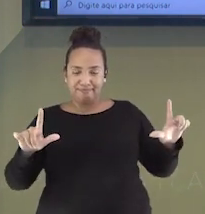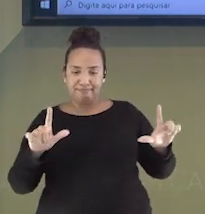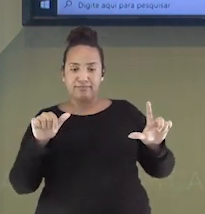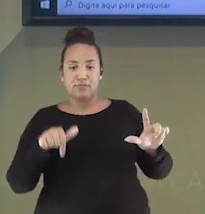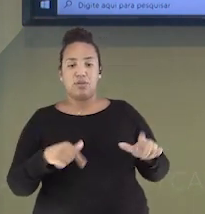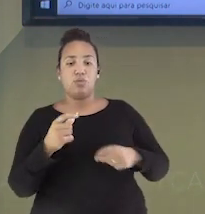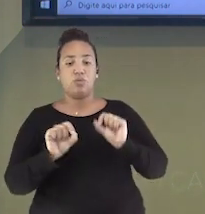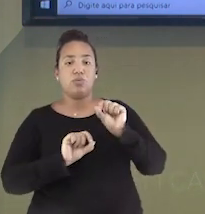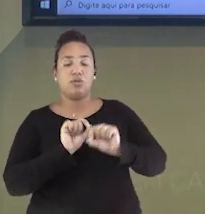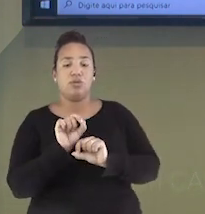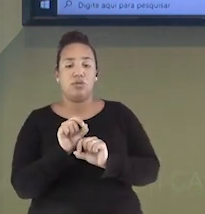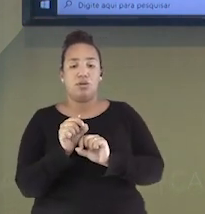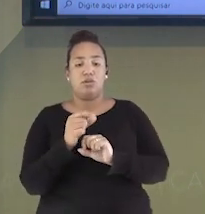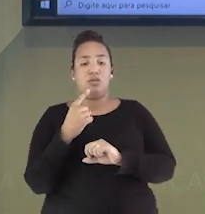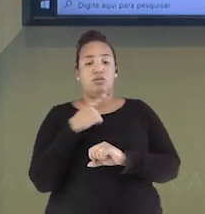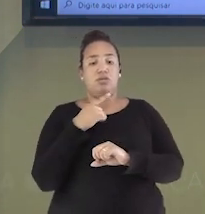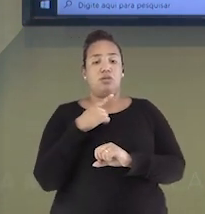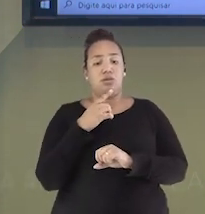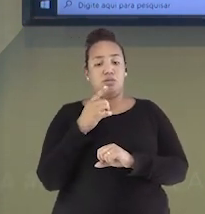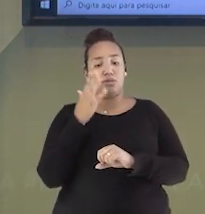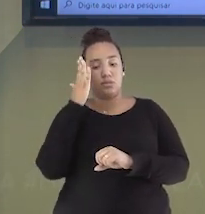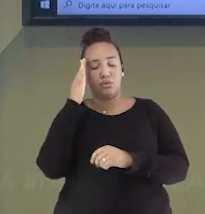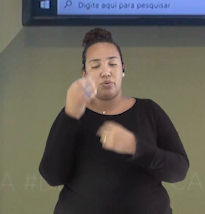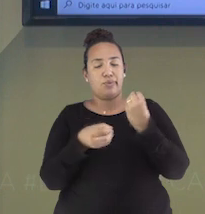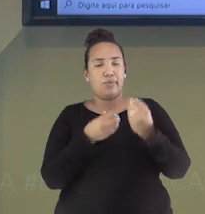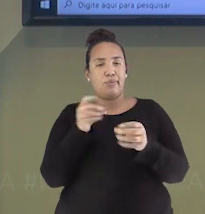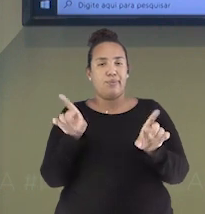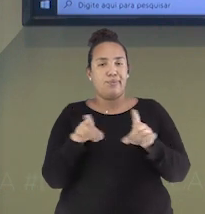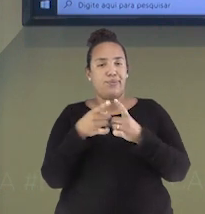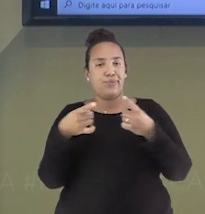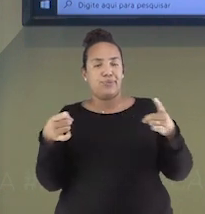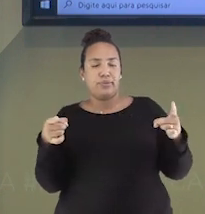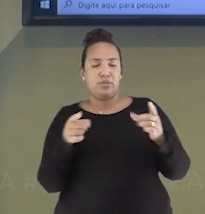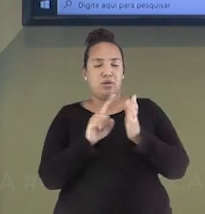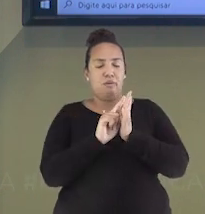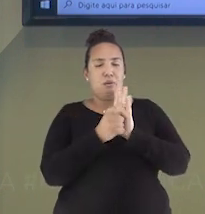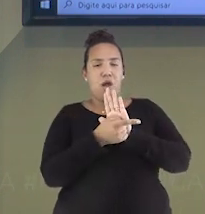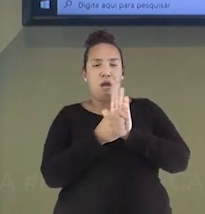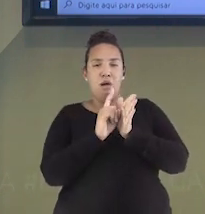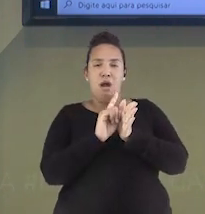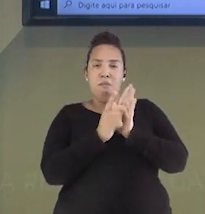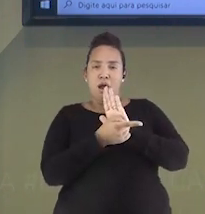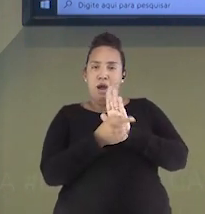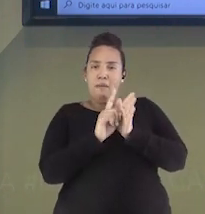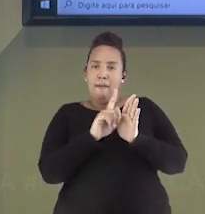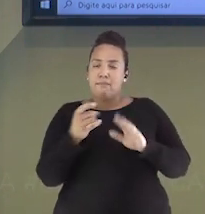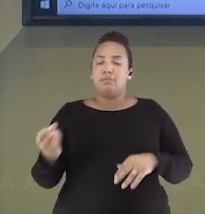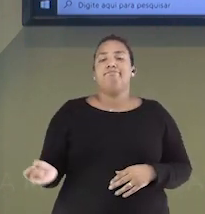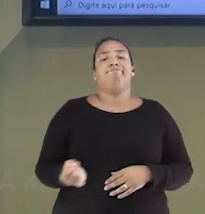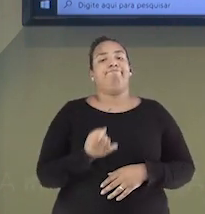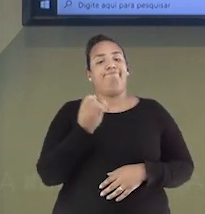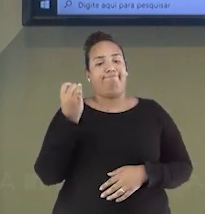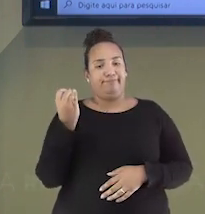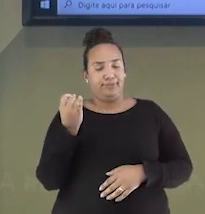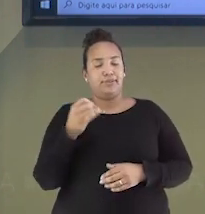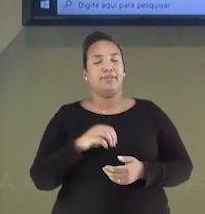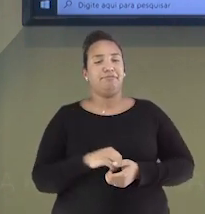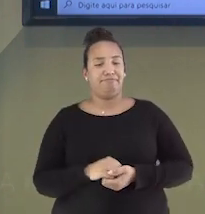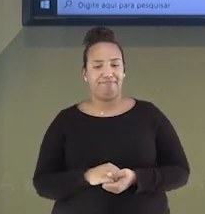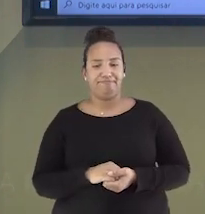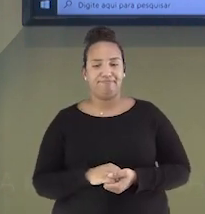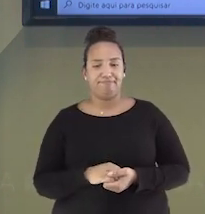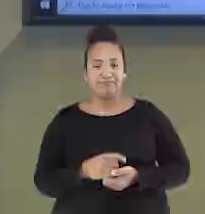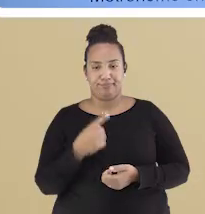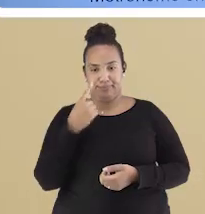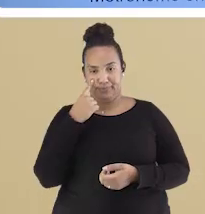o metrônomo é um aparelho utilizado para controlar a velocidade da música Ele é um recurso muito importante e às vezes